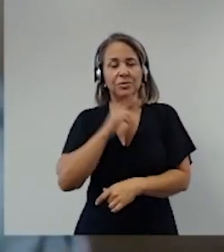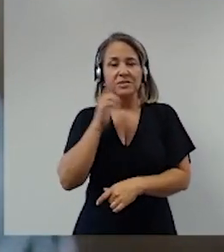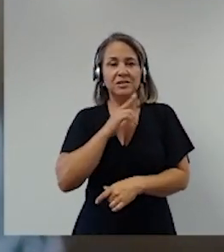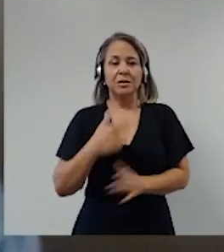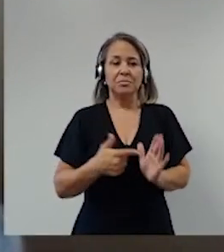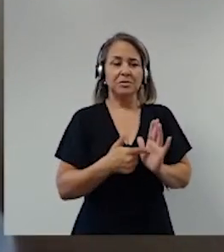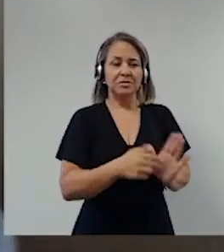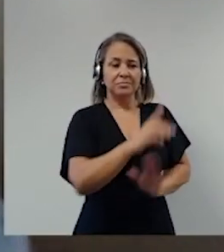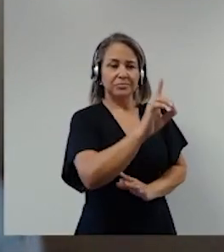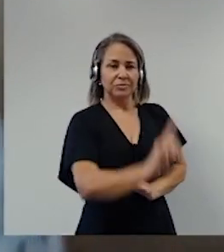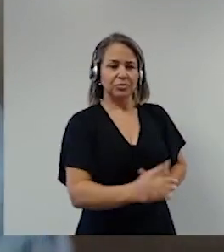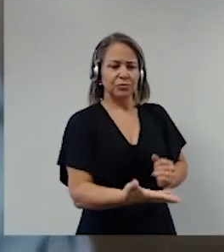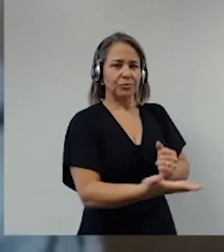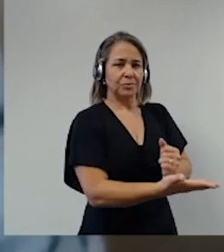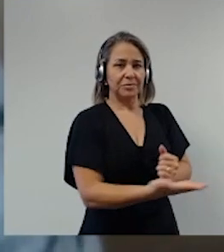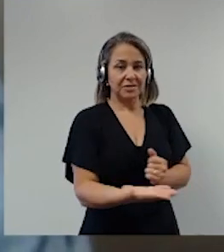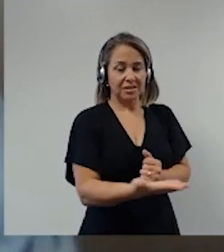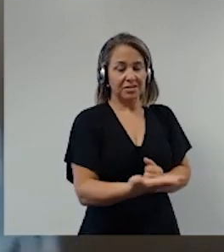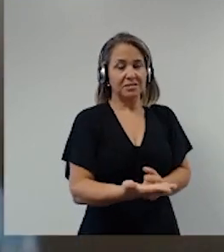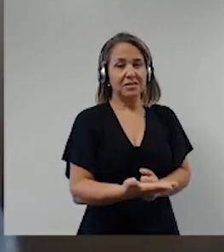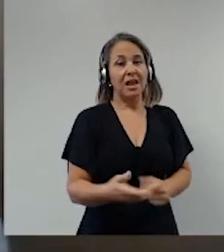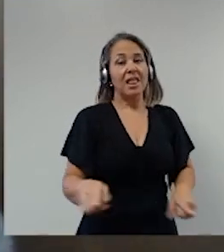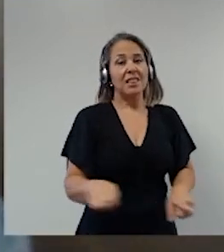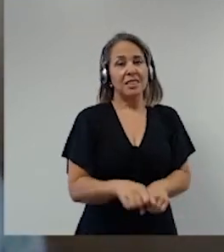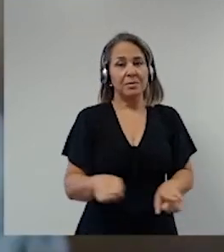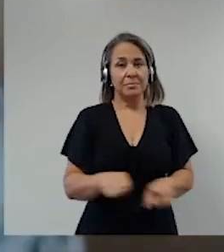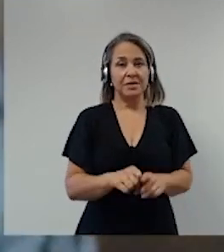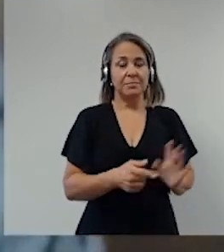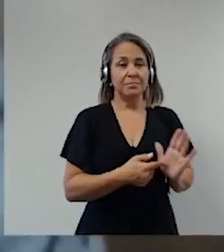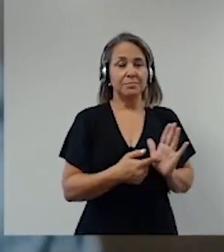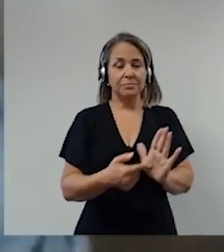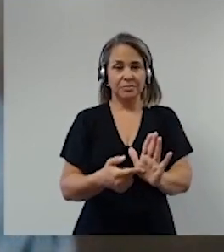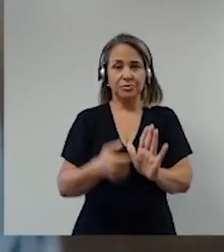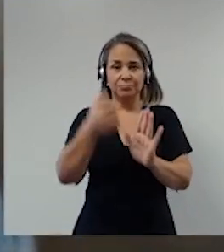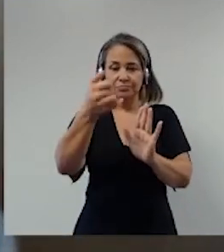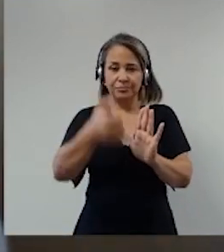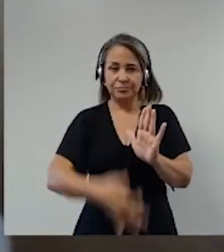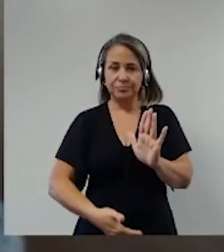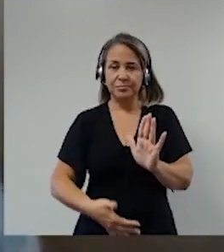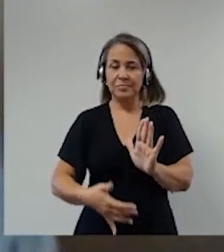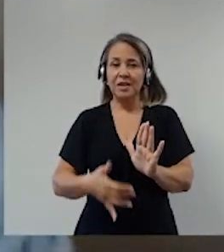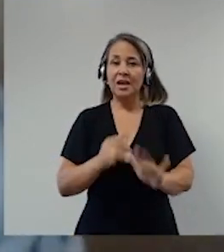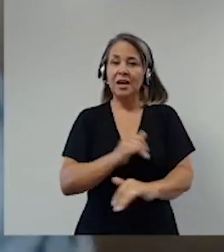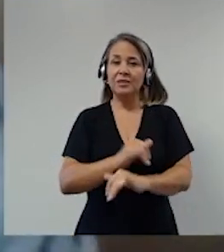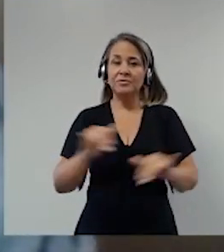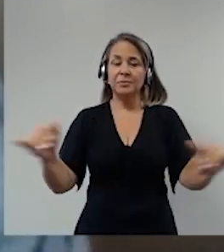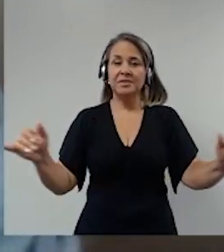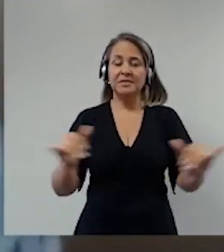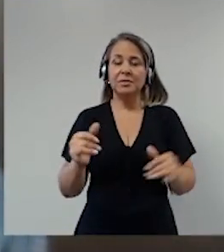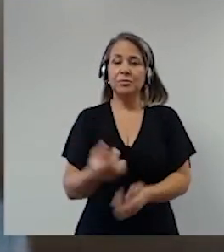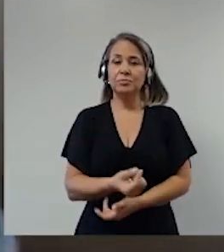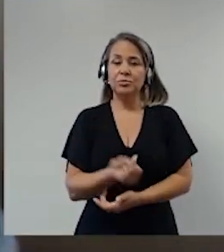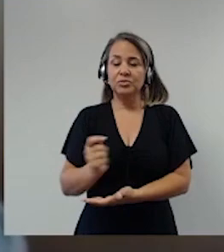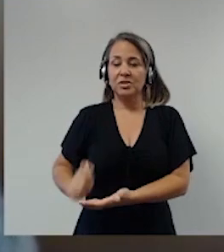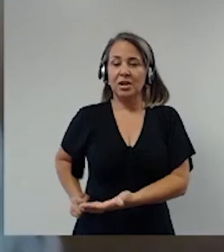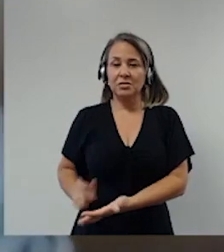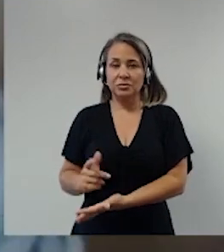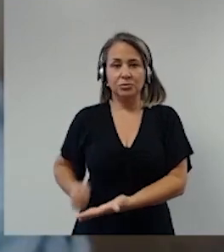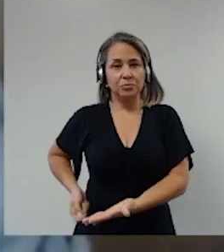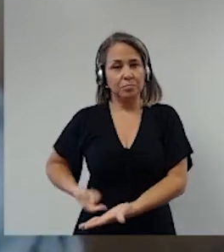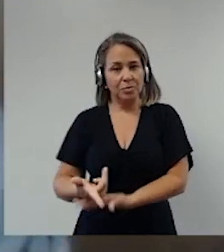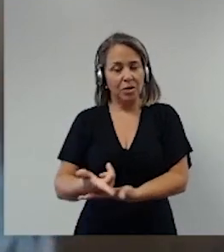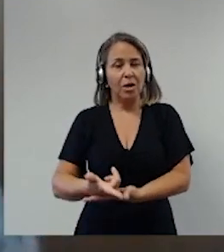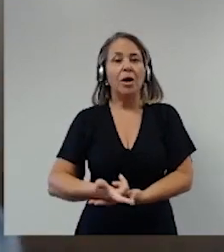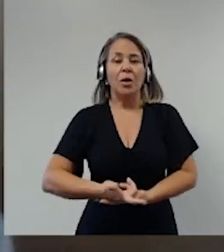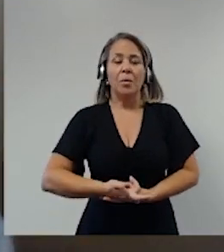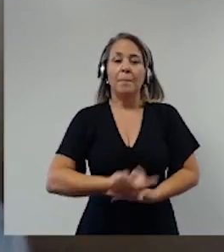direitos fundamentais e, além disso, mencionou a necessidade de informação sobre os gastos públicos com relação